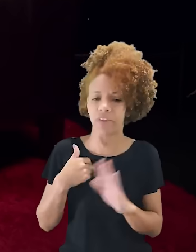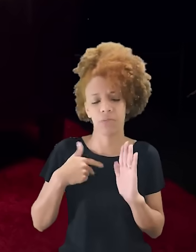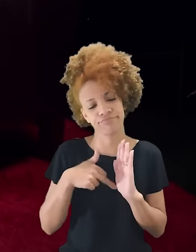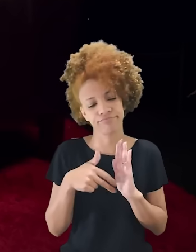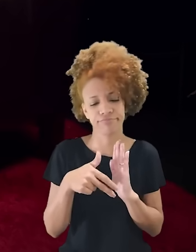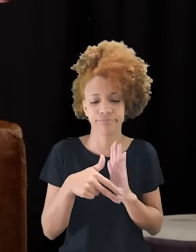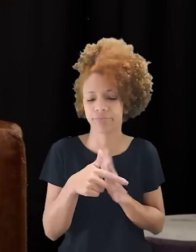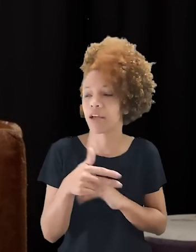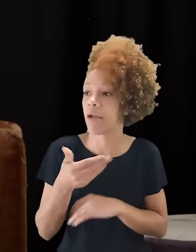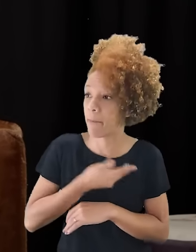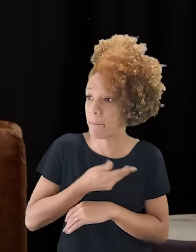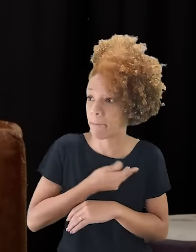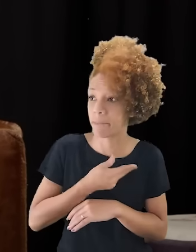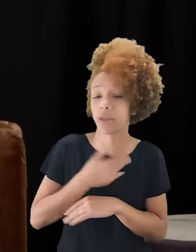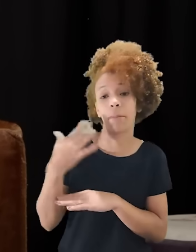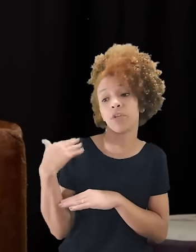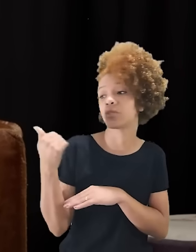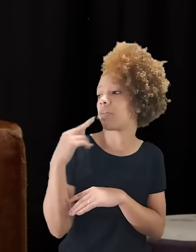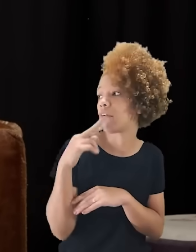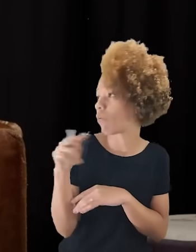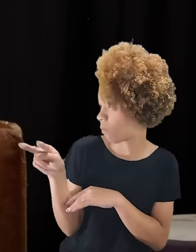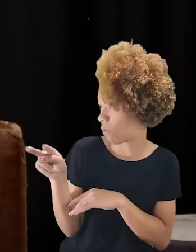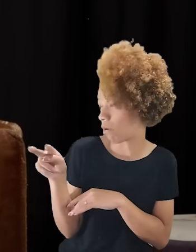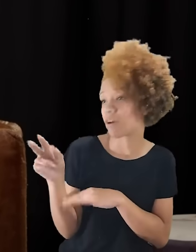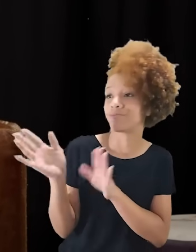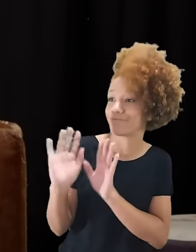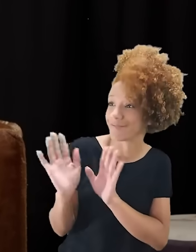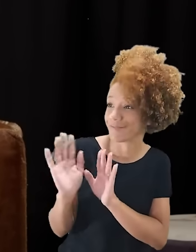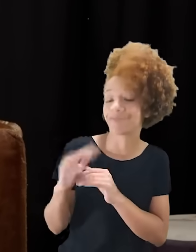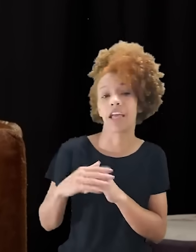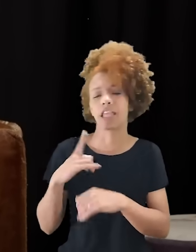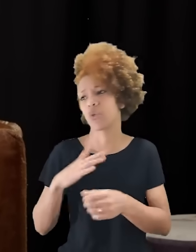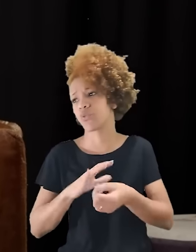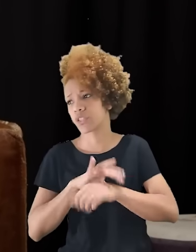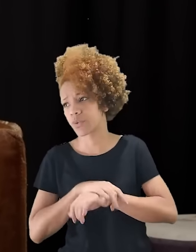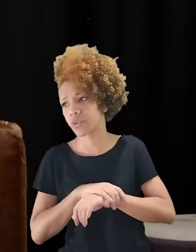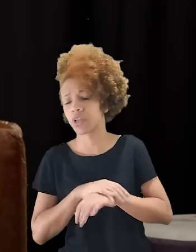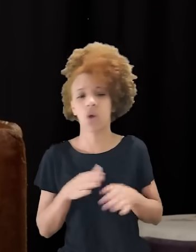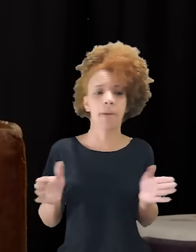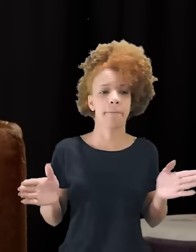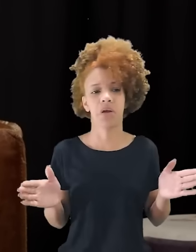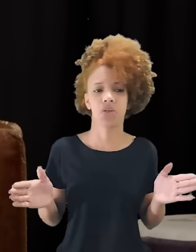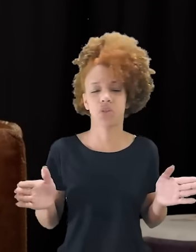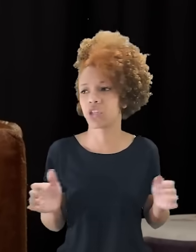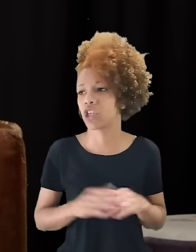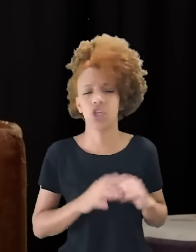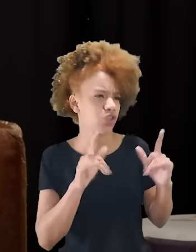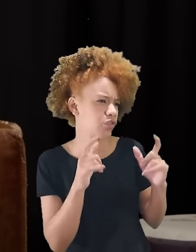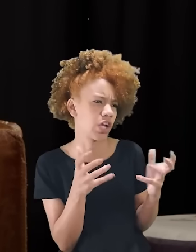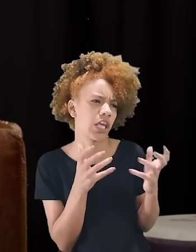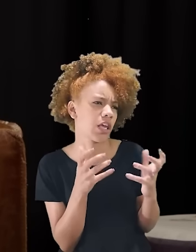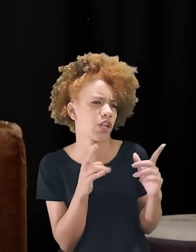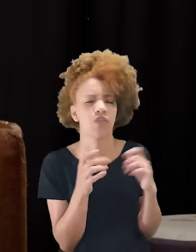descendo do carro aí um amigo meu que tava lá longe me chamou aí eu olho para trás aí eu dou tchau aí tem um segurança me escolando e um